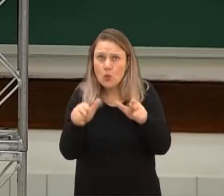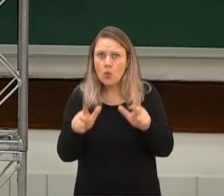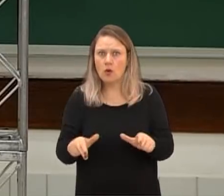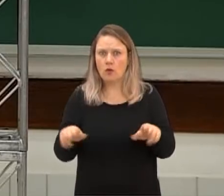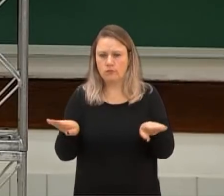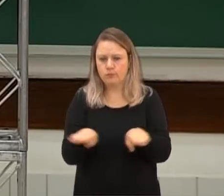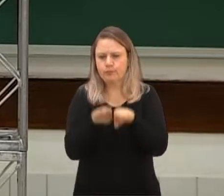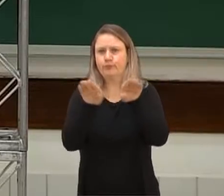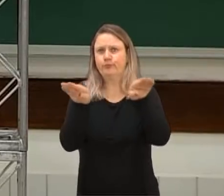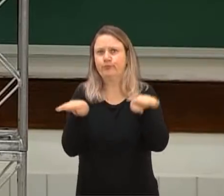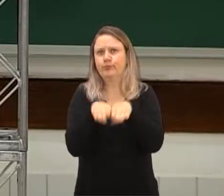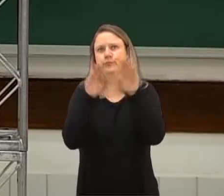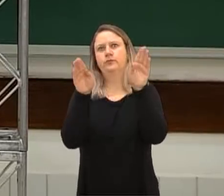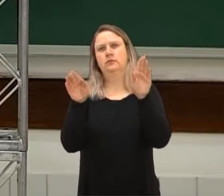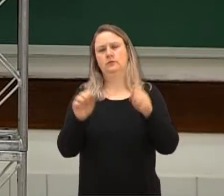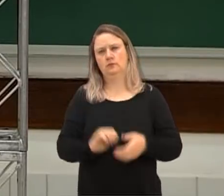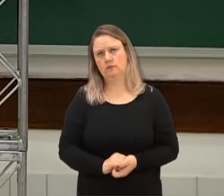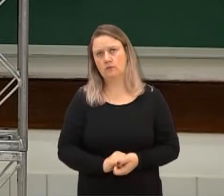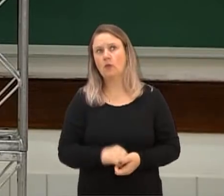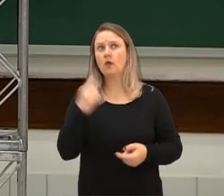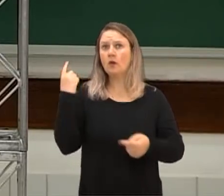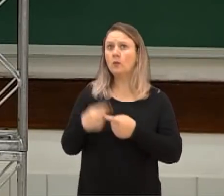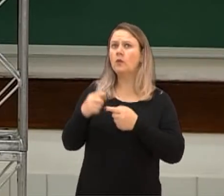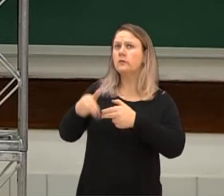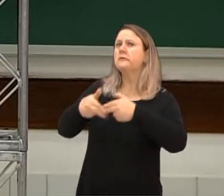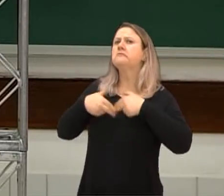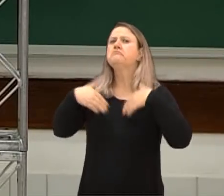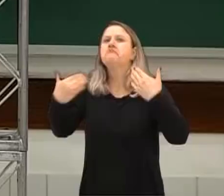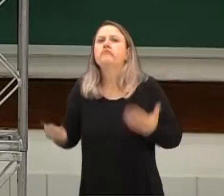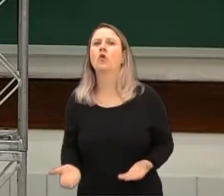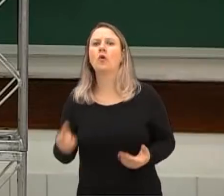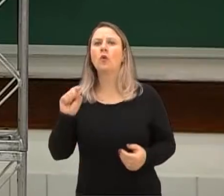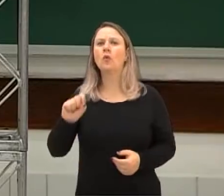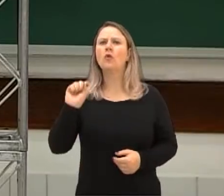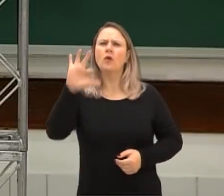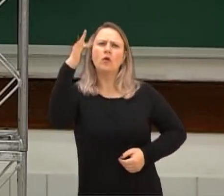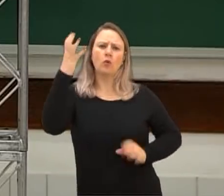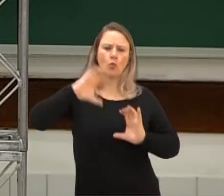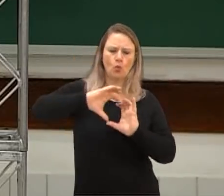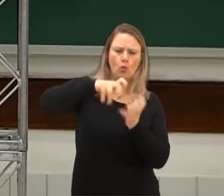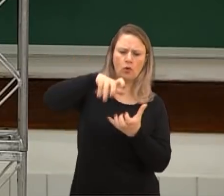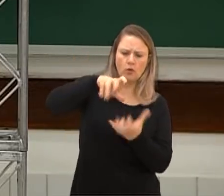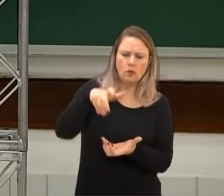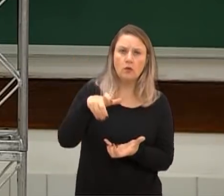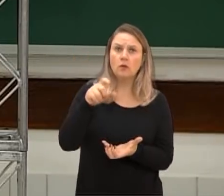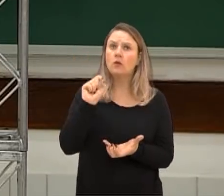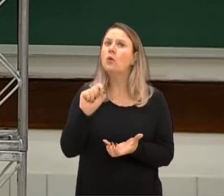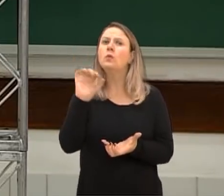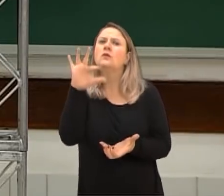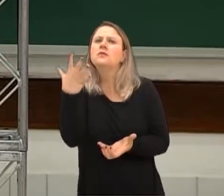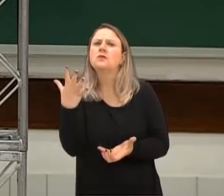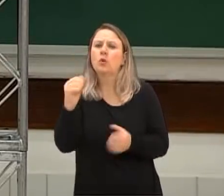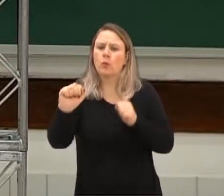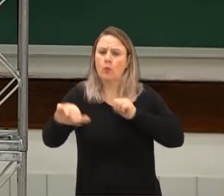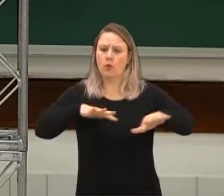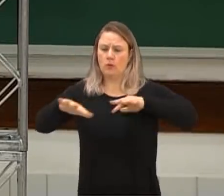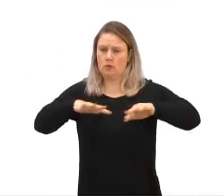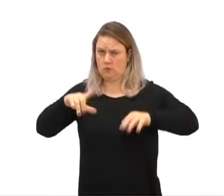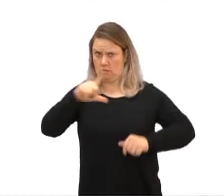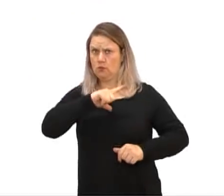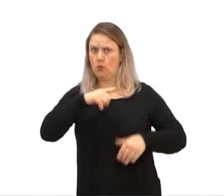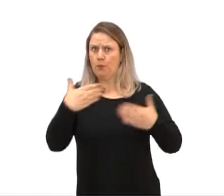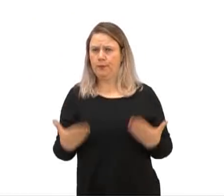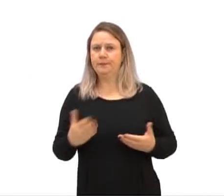pouco. E por que essas placas se movem? O que acontece na Terra? O que acontece dentro da Terra que faz com que essas placas se movimentem?